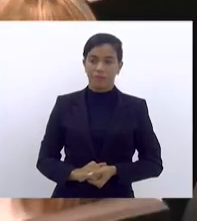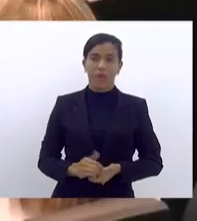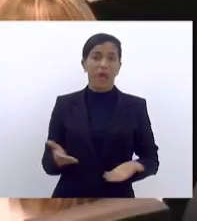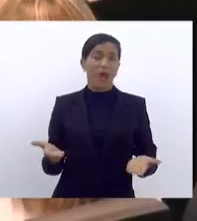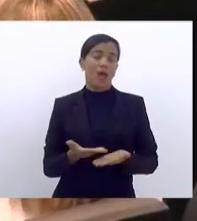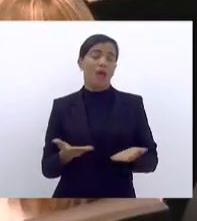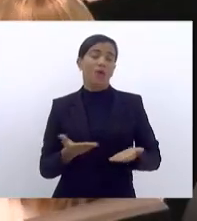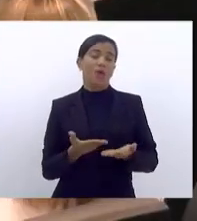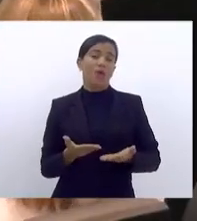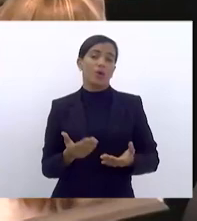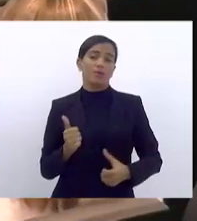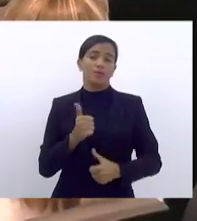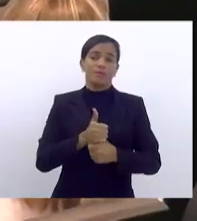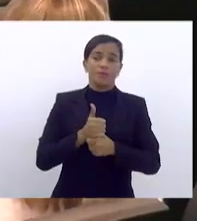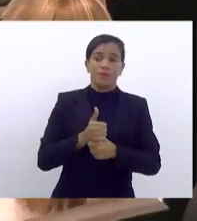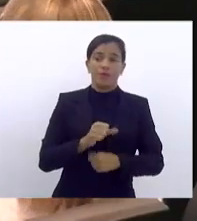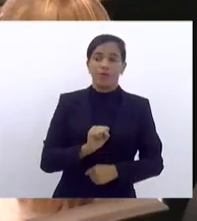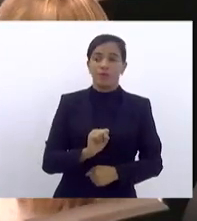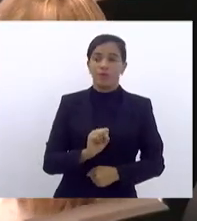agora então vai